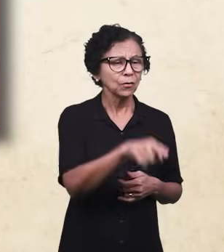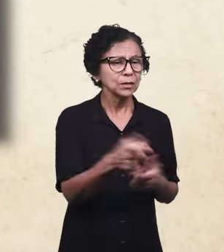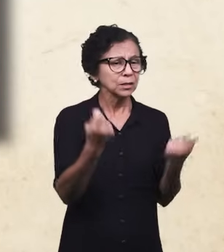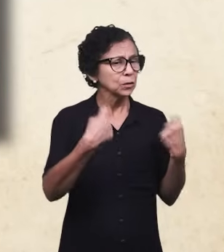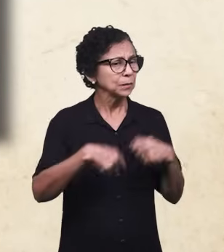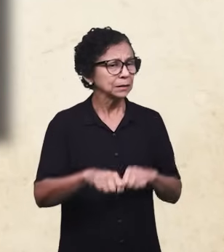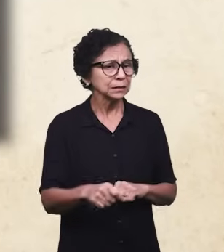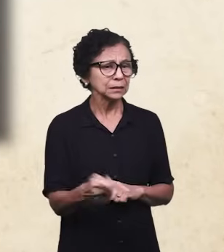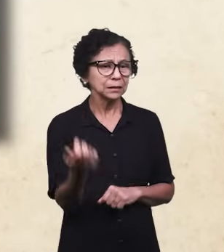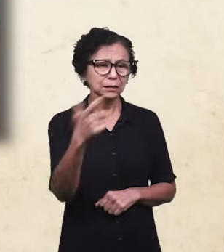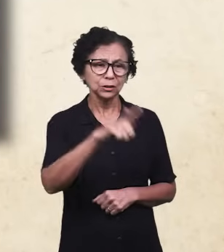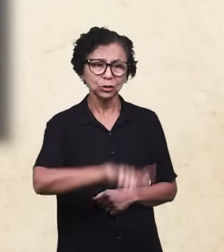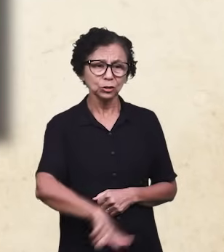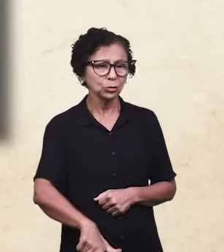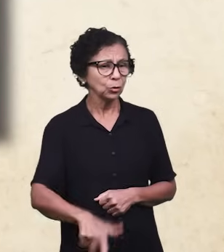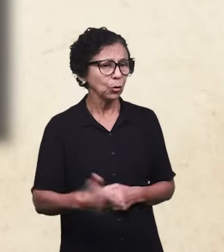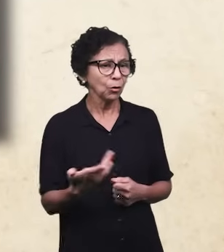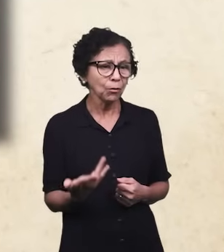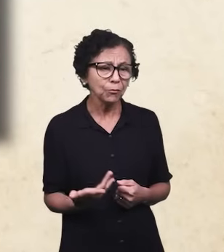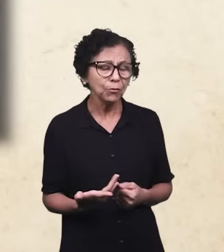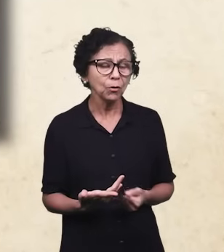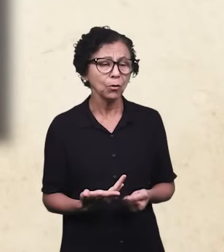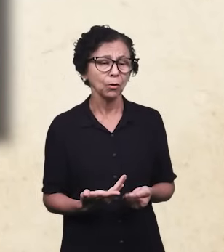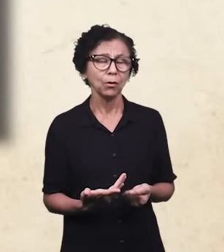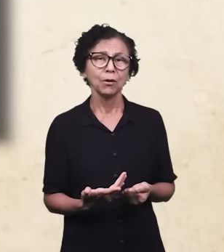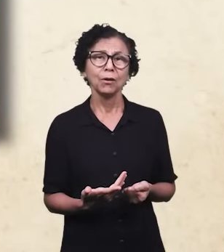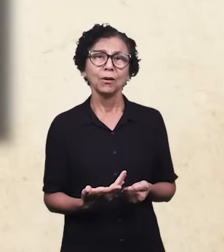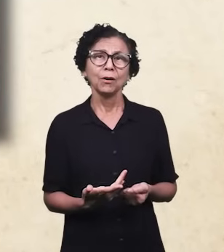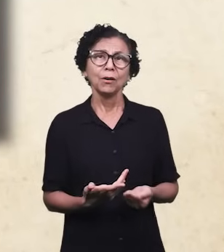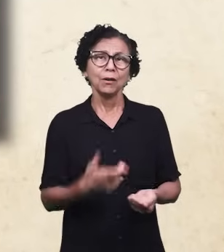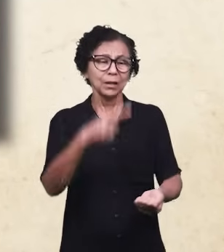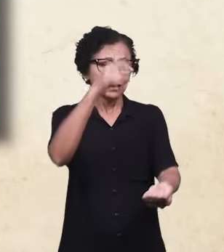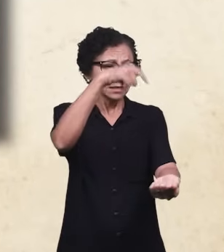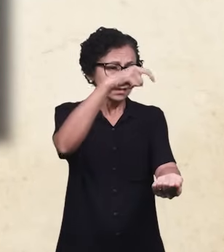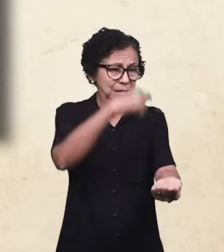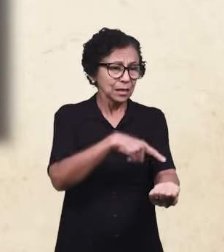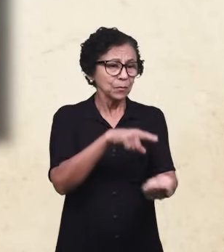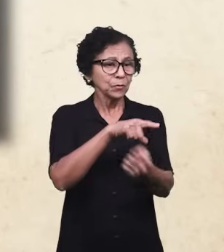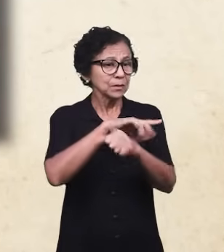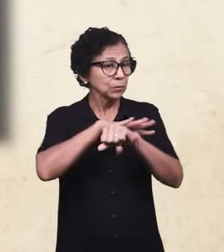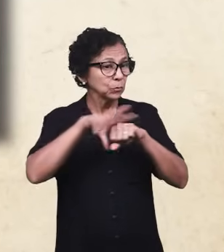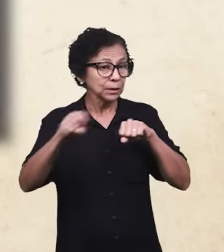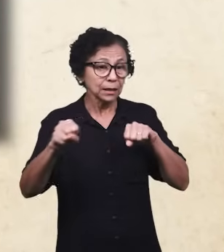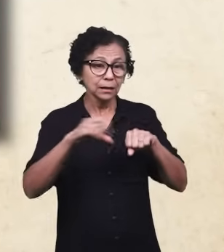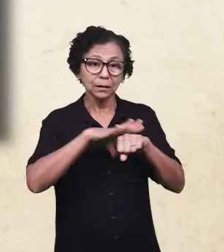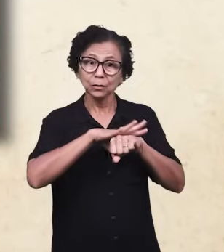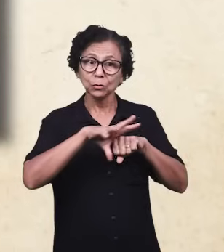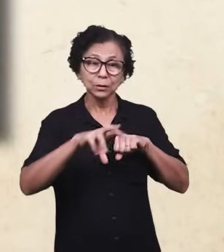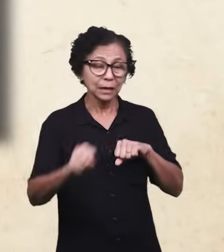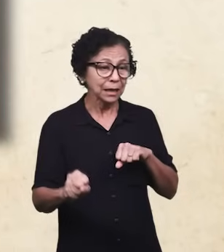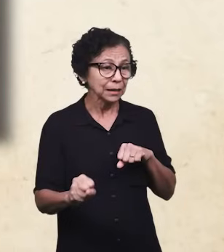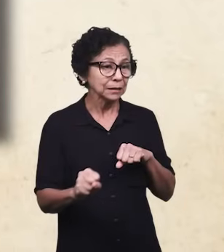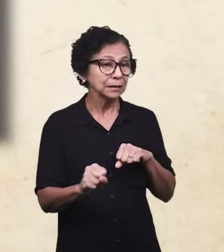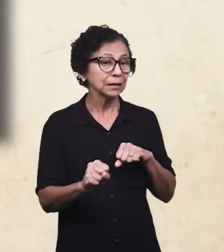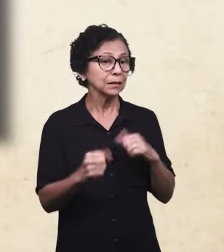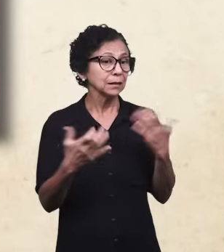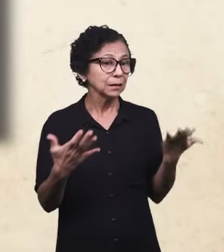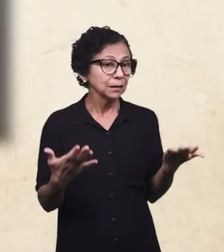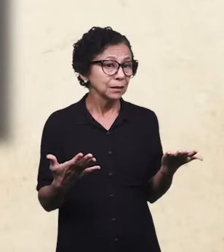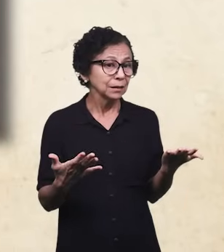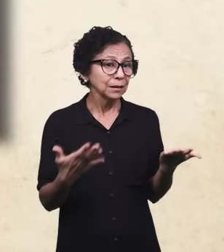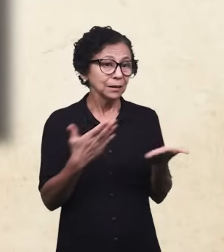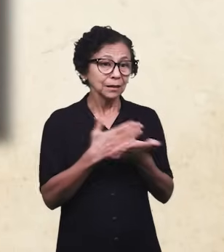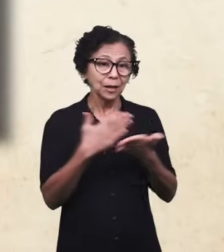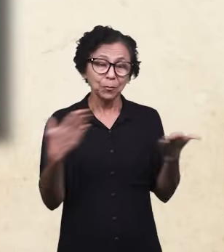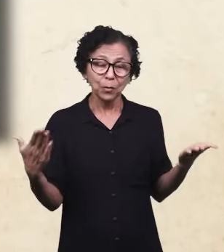mais nenhuma, porque você foi curada. Não tem mais nada. E eu liguei muitas vezes para ela, porque eu fui